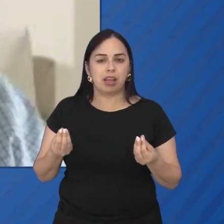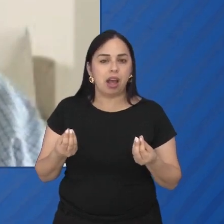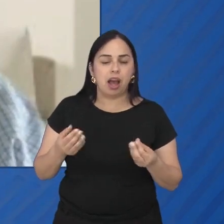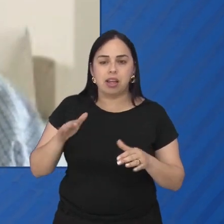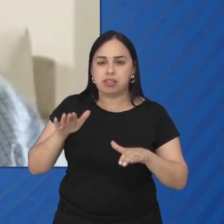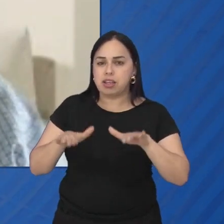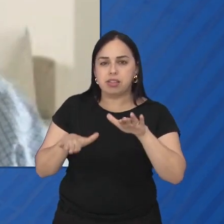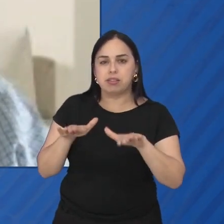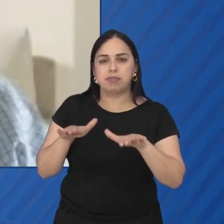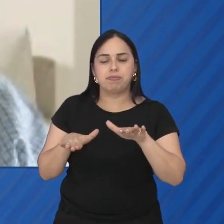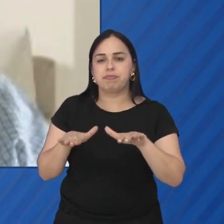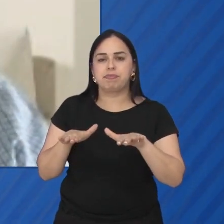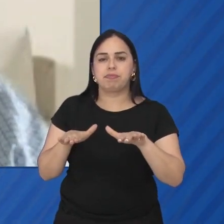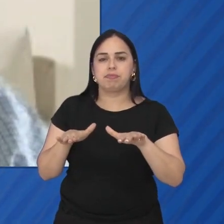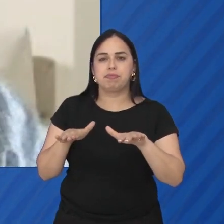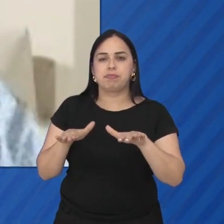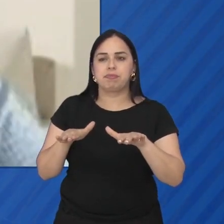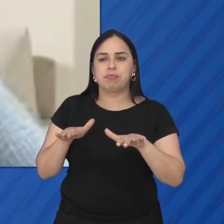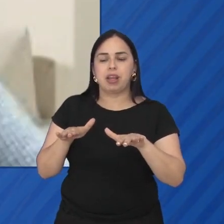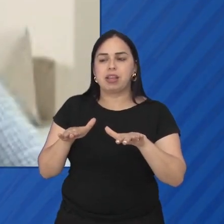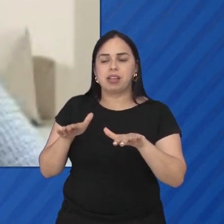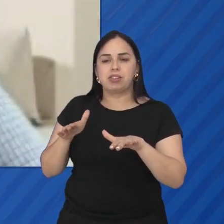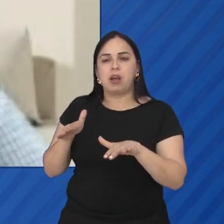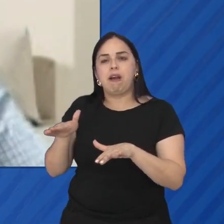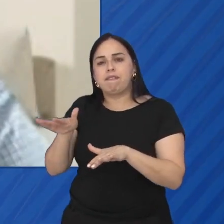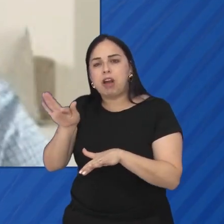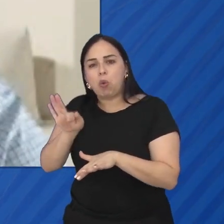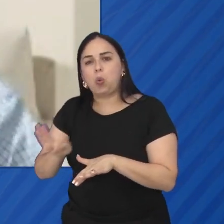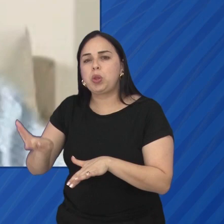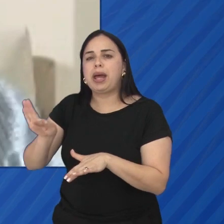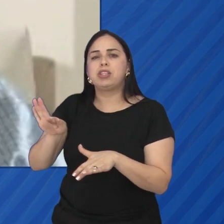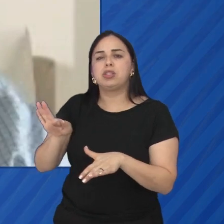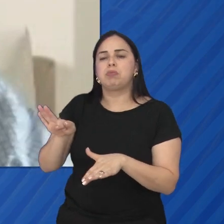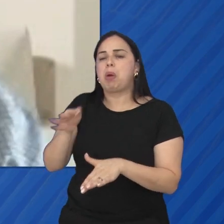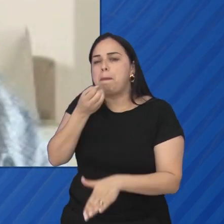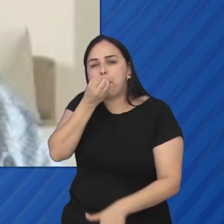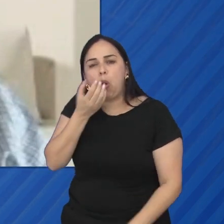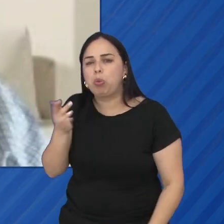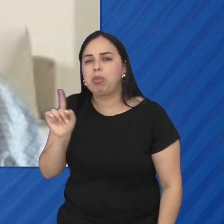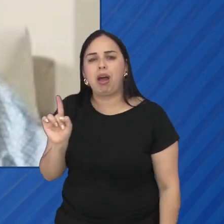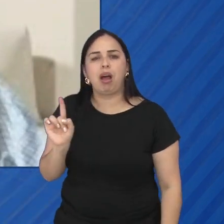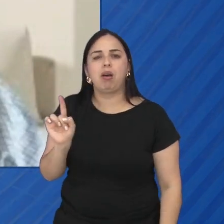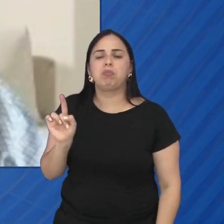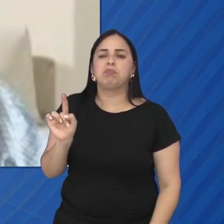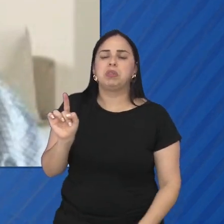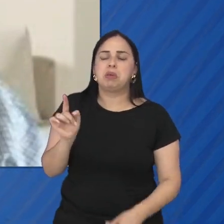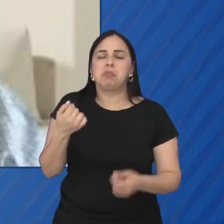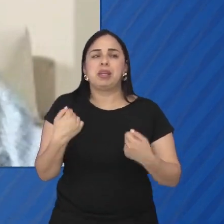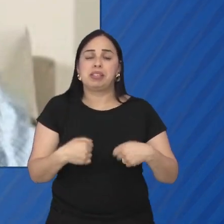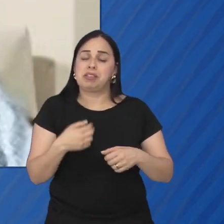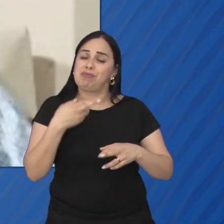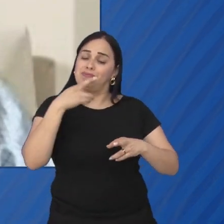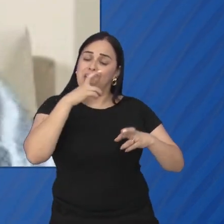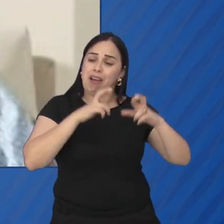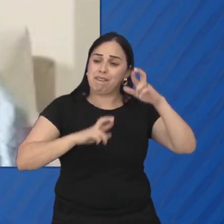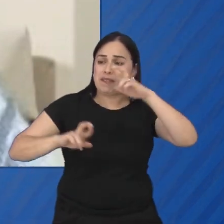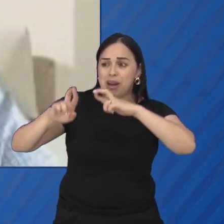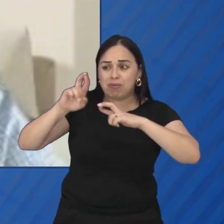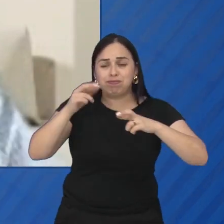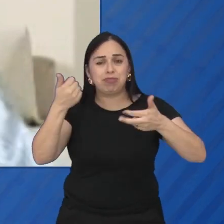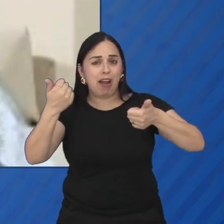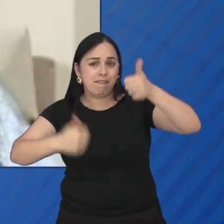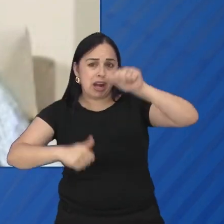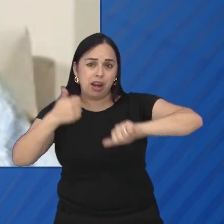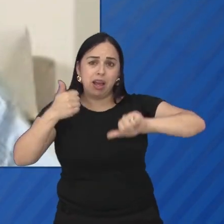certo, nem sempre eu tenho uma boa qualidade, né? Então, esse é um ponto que a gente precisa